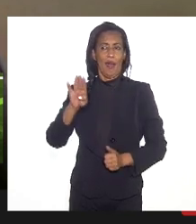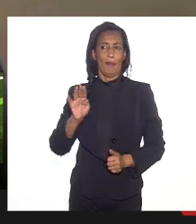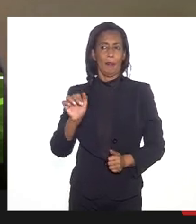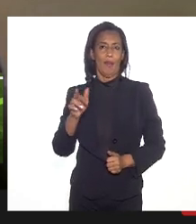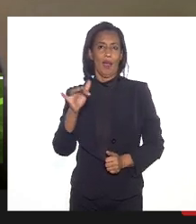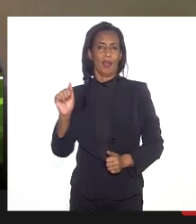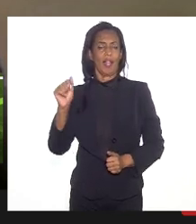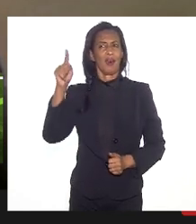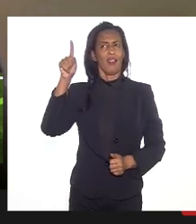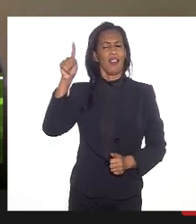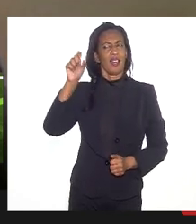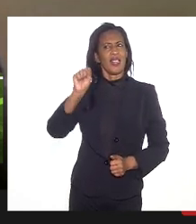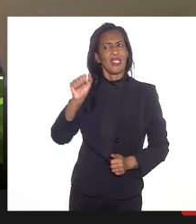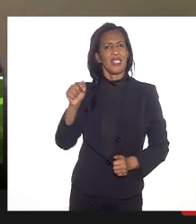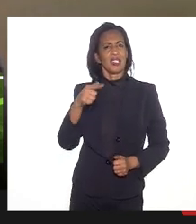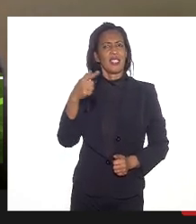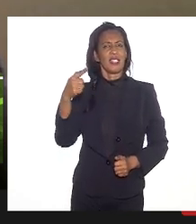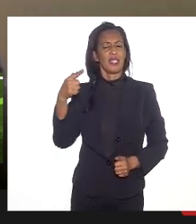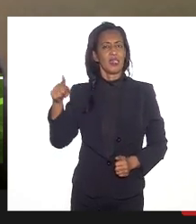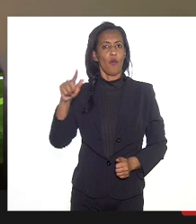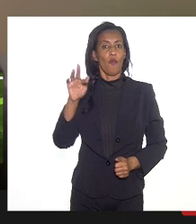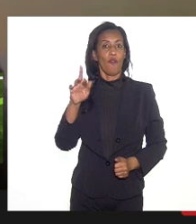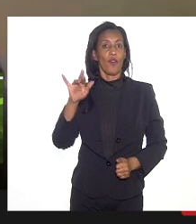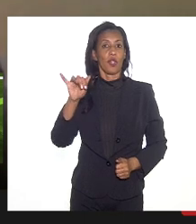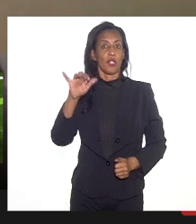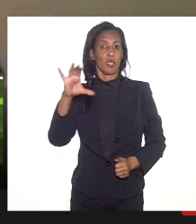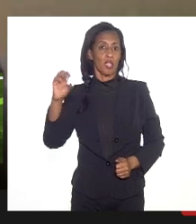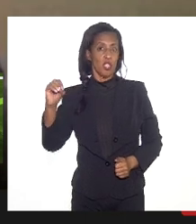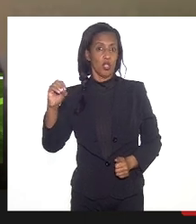Barrinha, São Francisco de Itabapuana, no Rio de Janeiro,